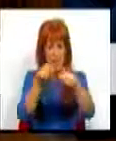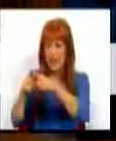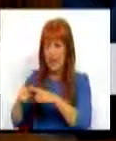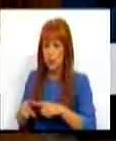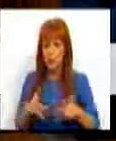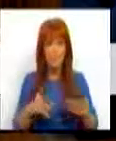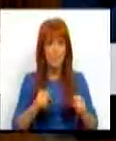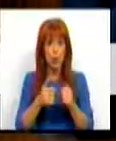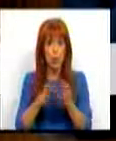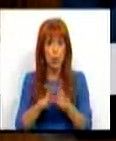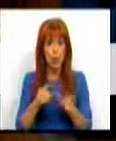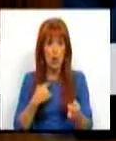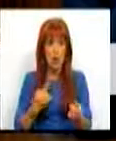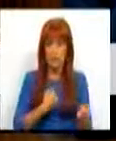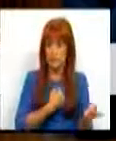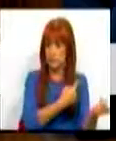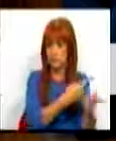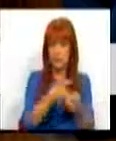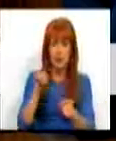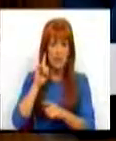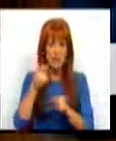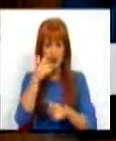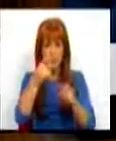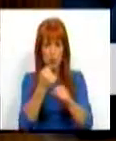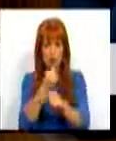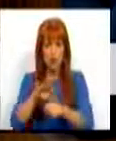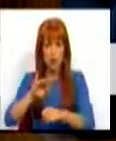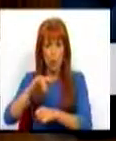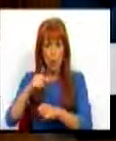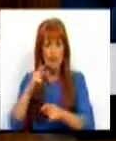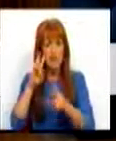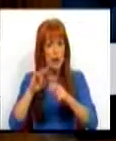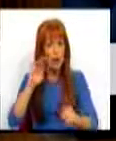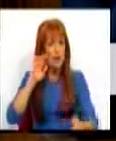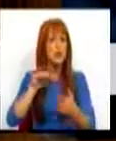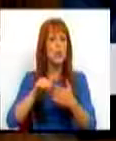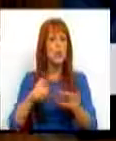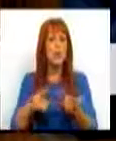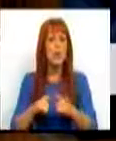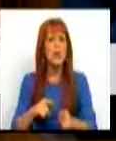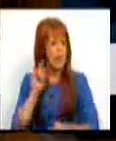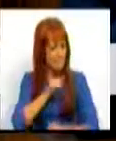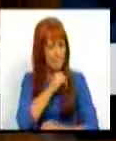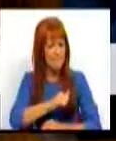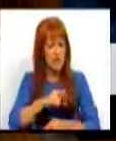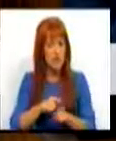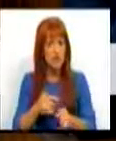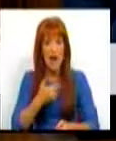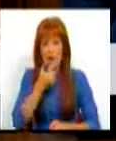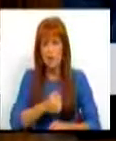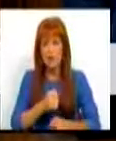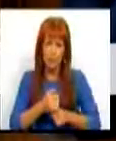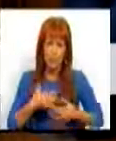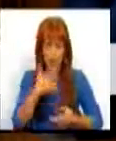orçamento para apresentar ao Fundo de Resolução e à Tutela uma solução que permita precisamente a